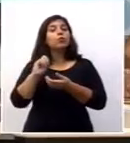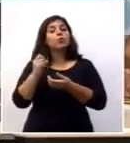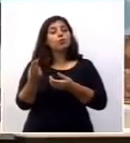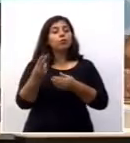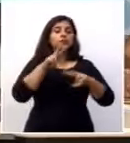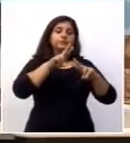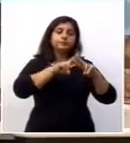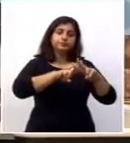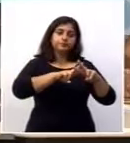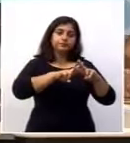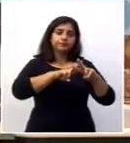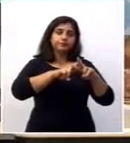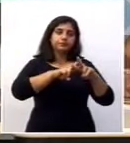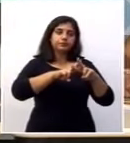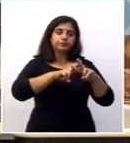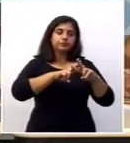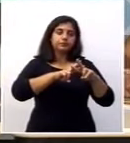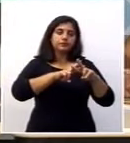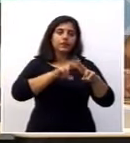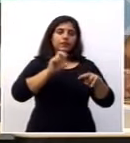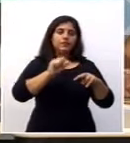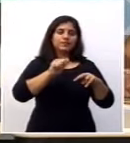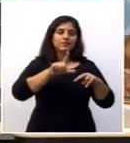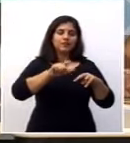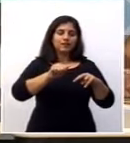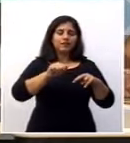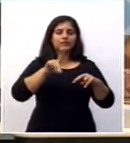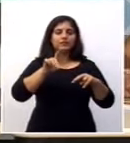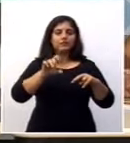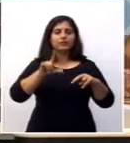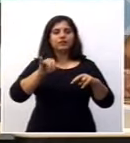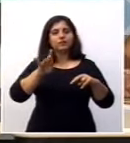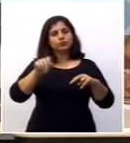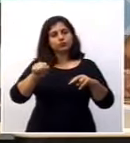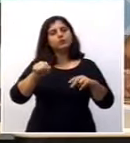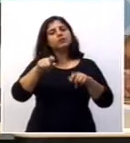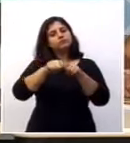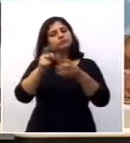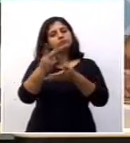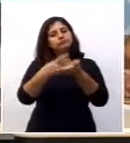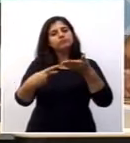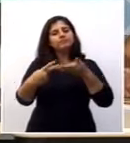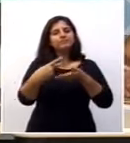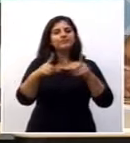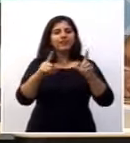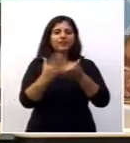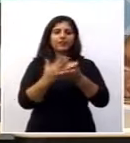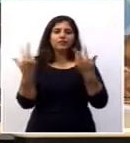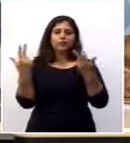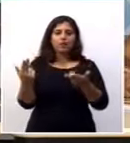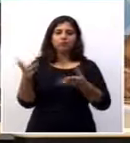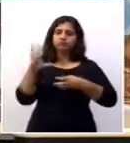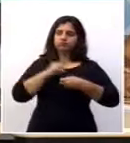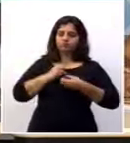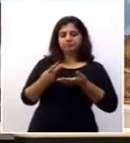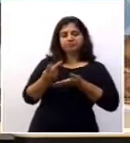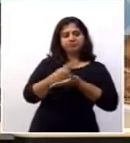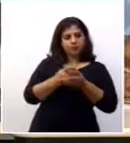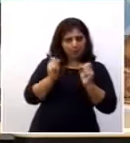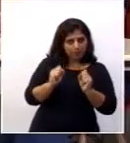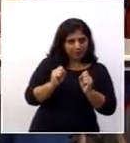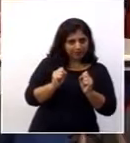hashtag sala de leitura e faz uma ilustração do livro que a professora acabou de ler pra gente.